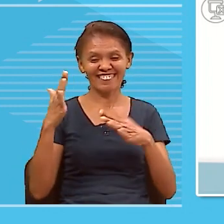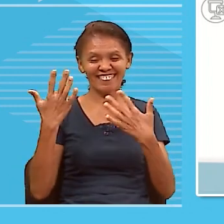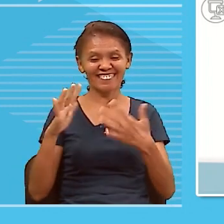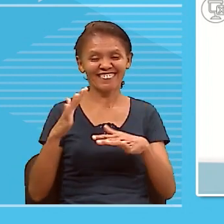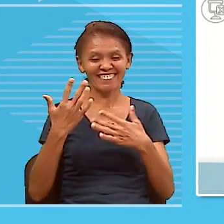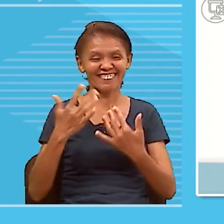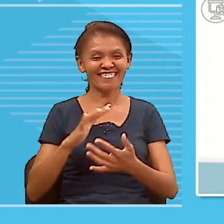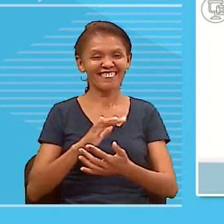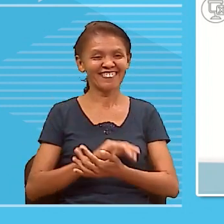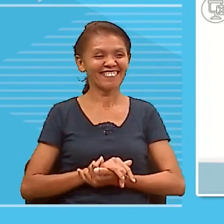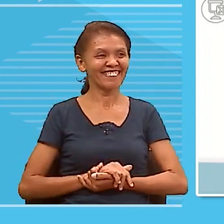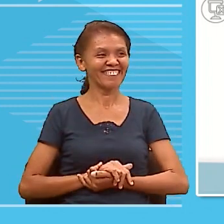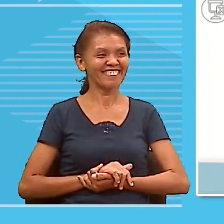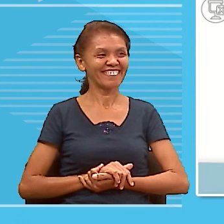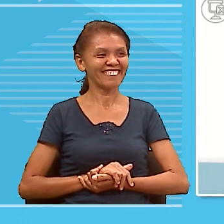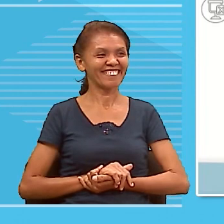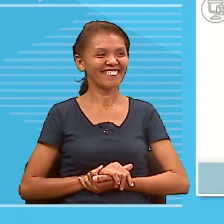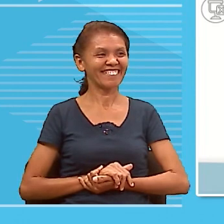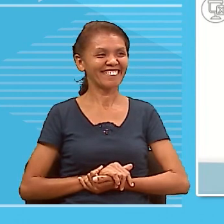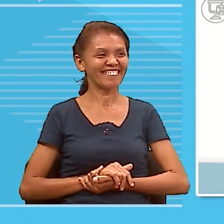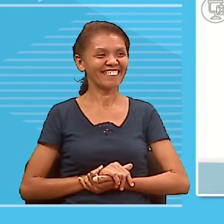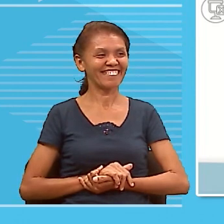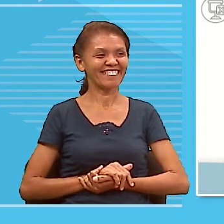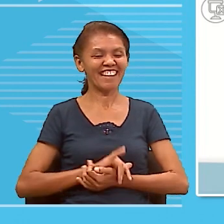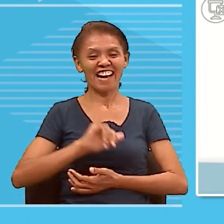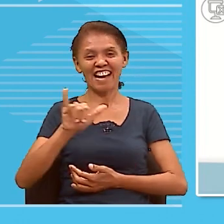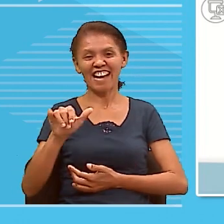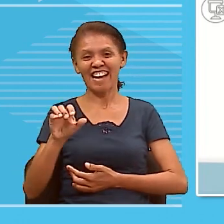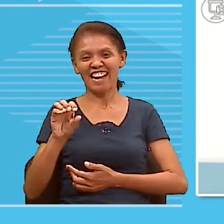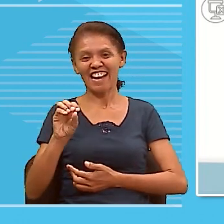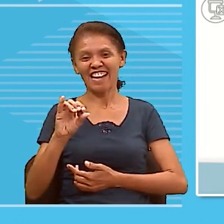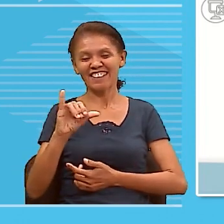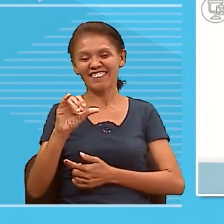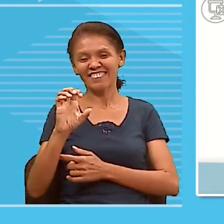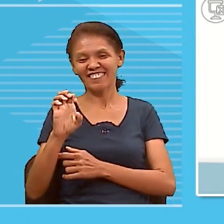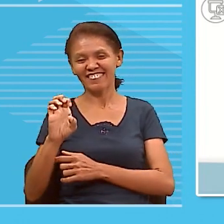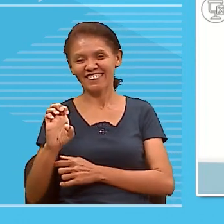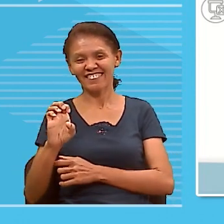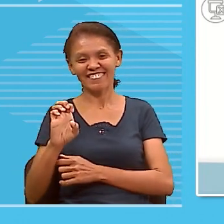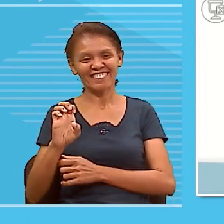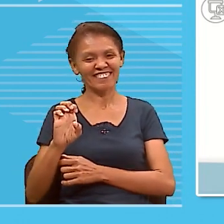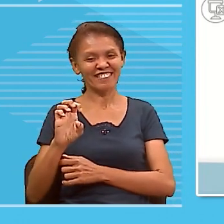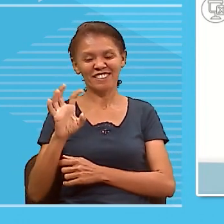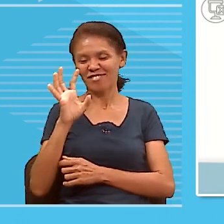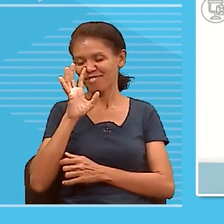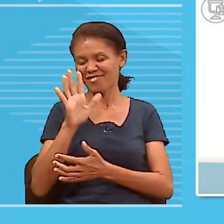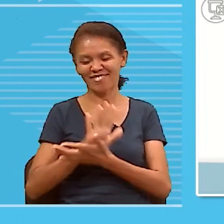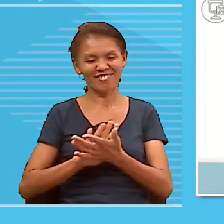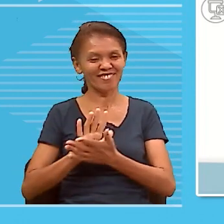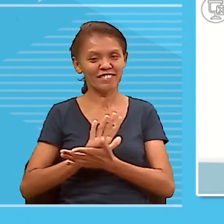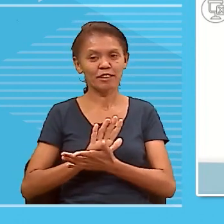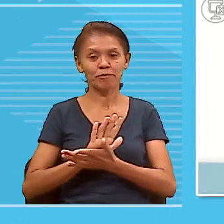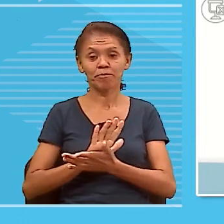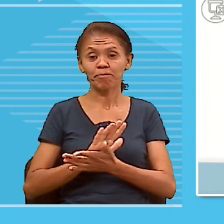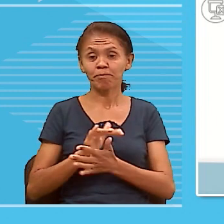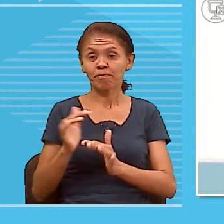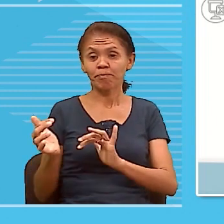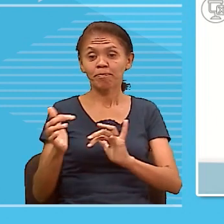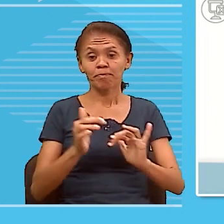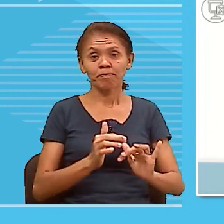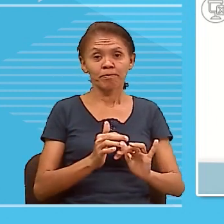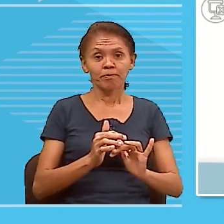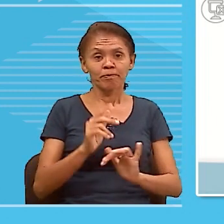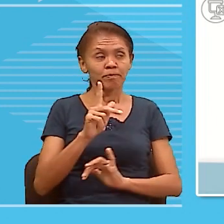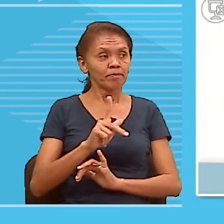né Muito bem galerinha o tempo não nos permitirá